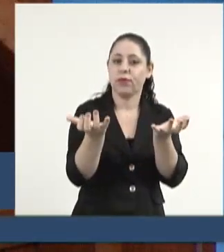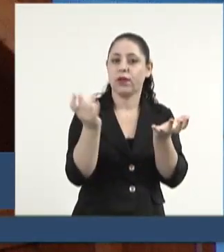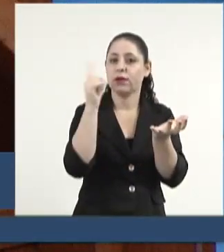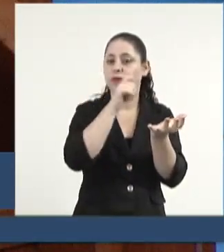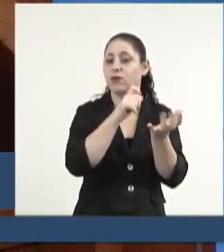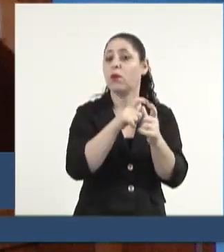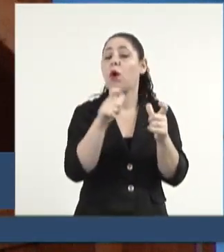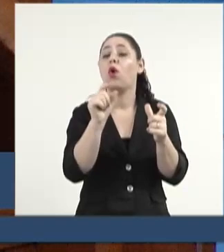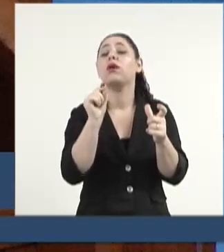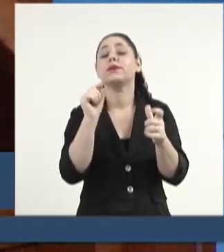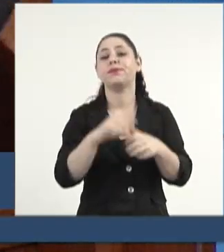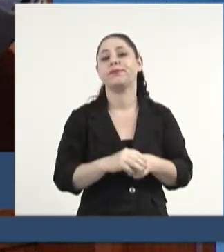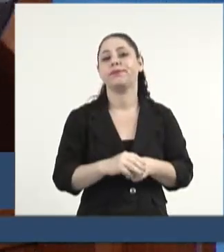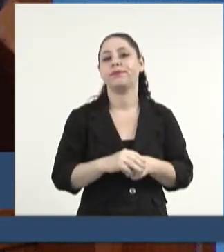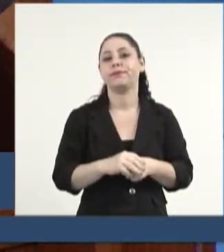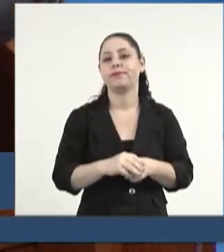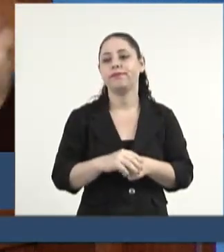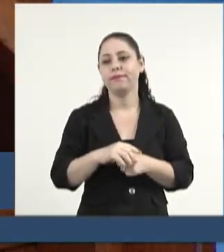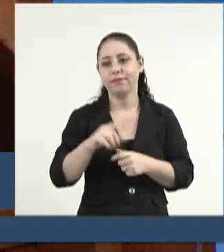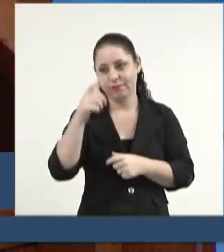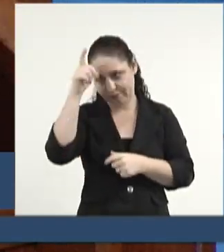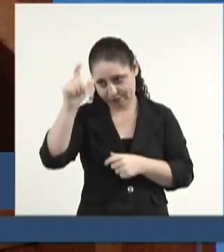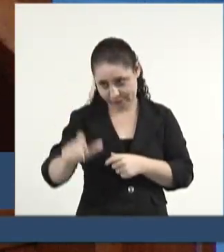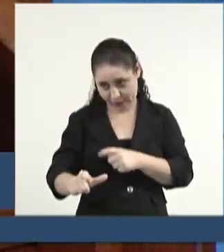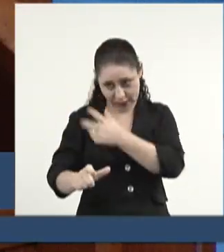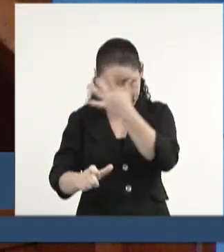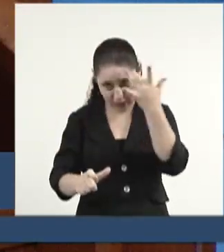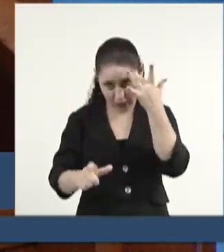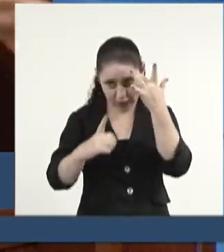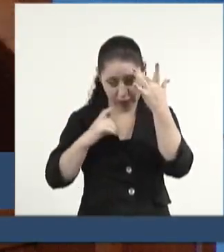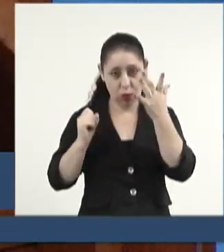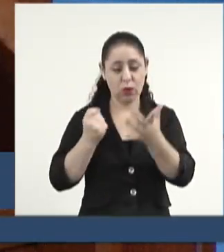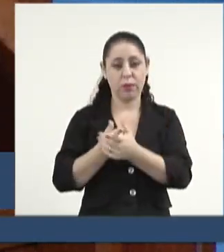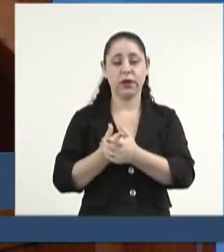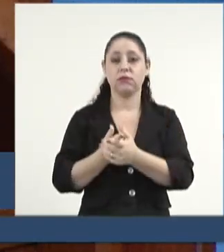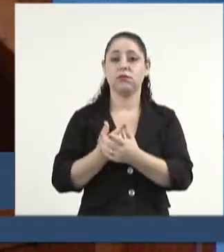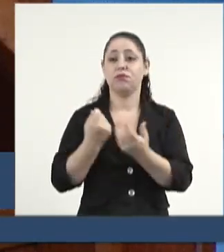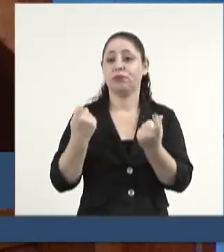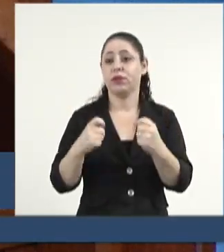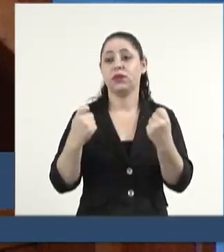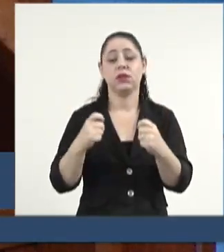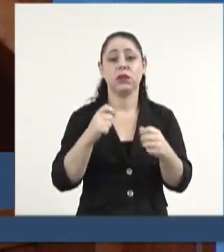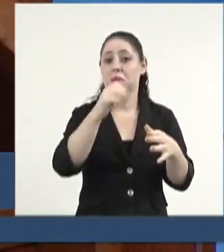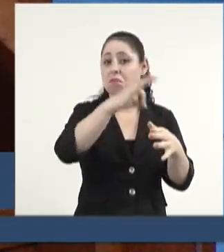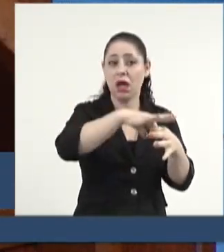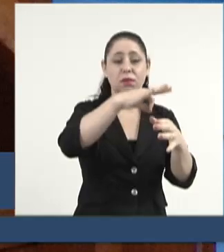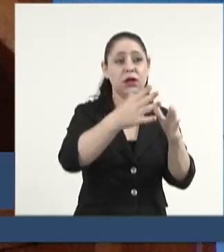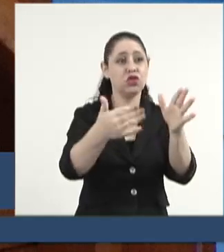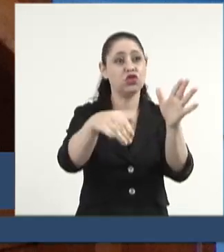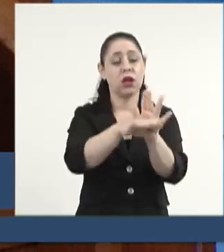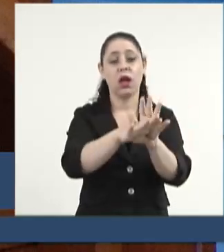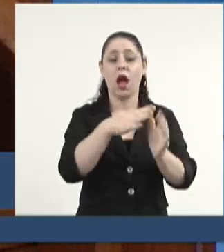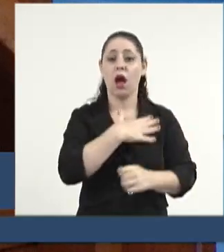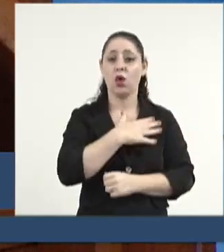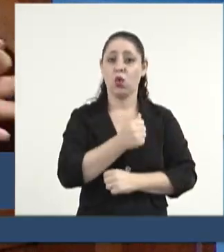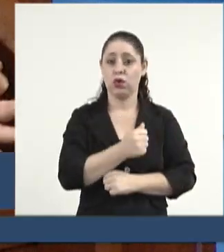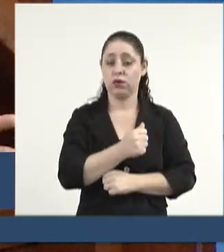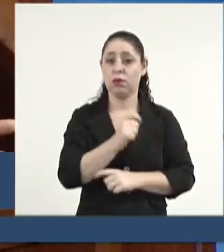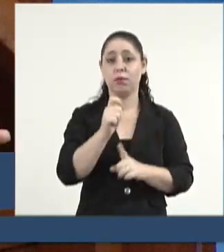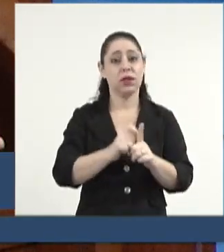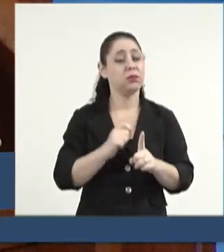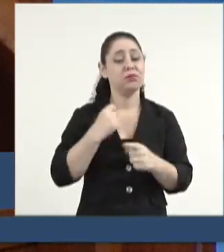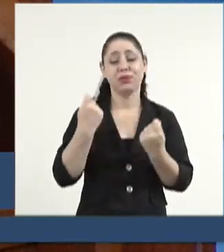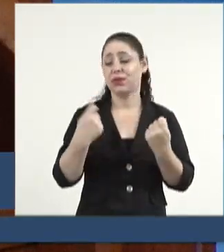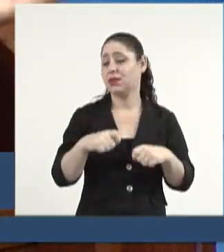maior é que o produtor que adquiriu, que tem um maquinário, ele não tem o que fazer, ele tem que plantar. Quando chegar em agosto, ele tem